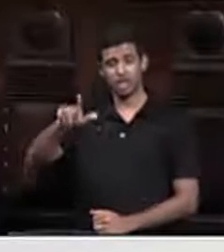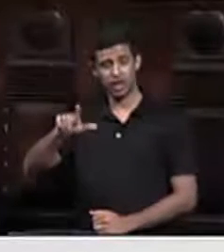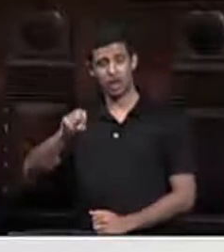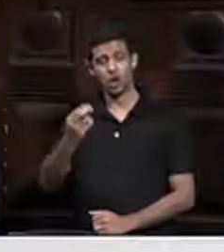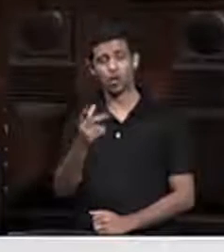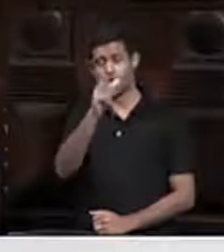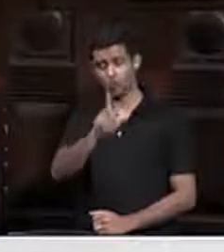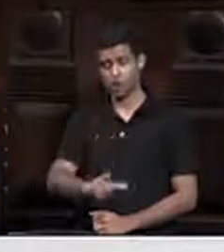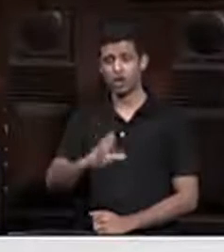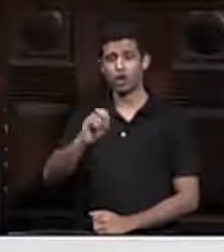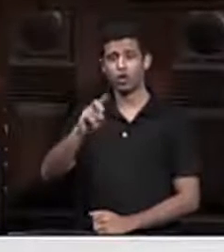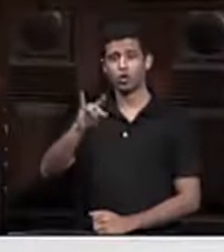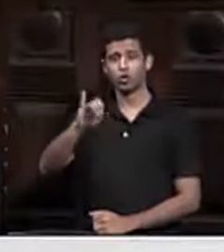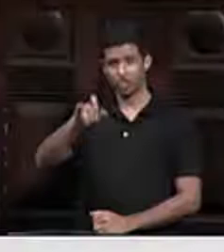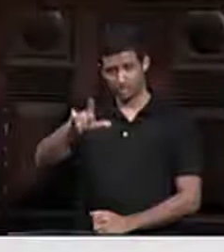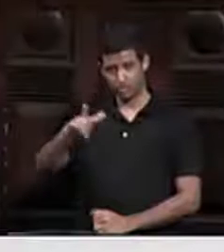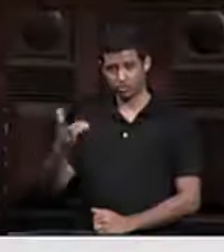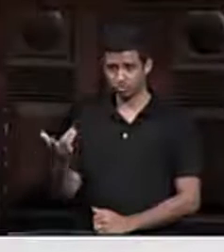lá estão sendo